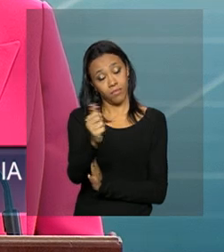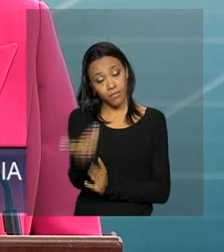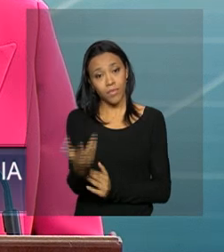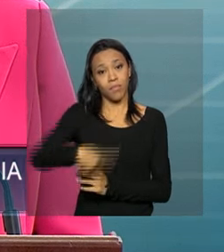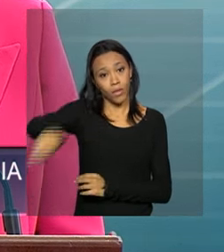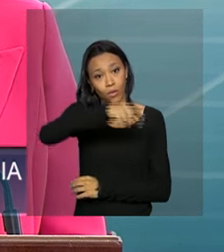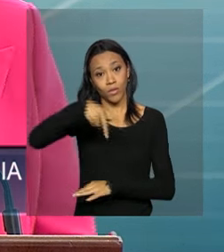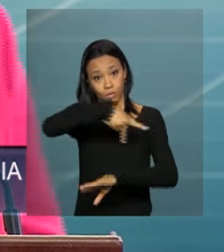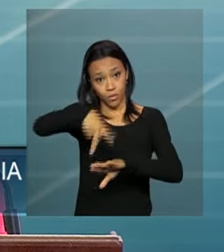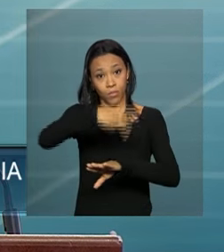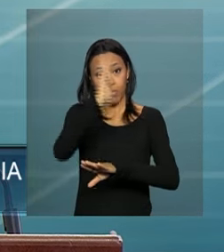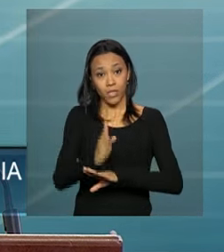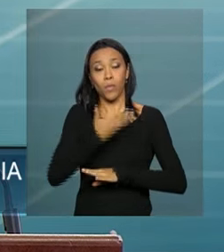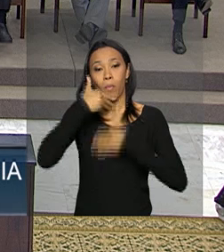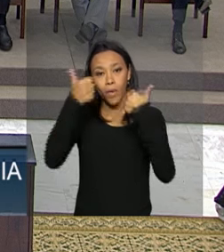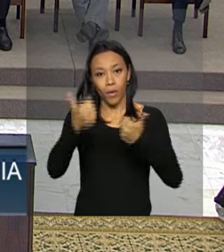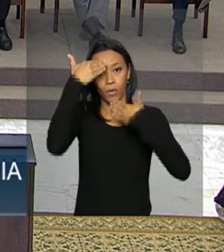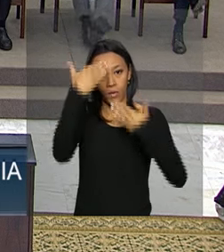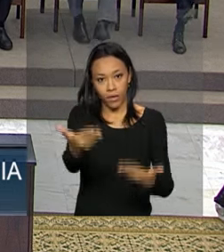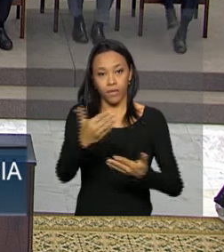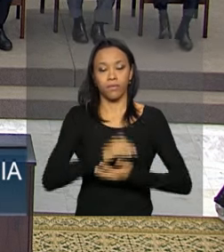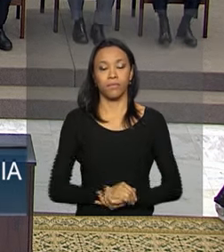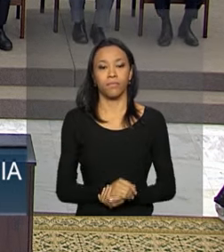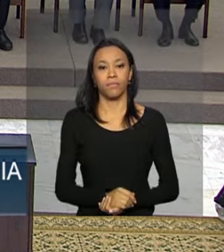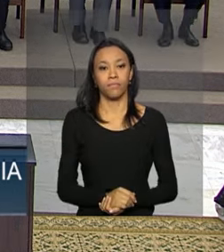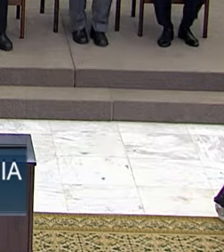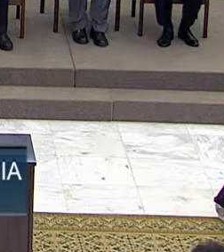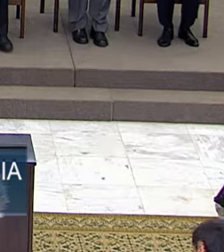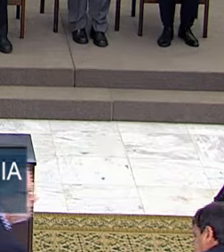Brasil muito melhor. Muito obrigada.